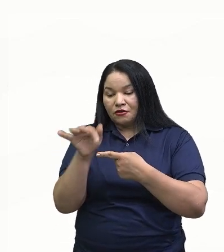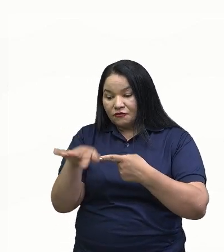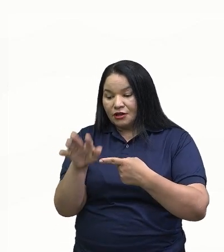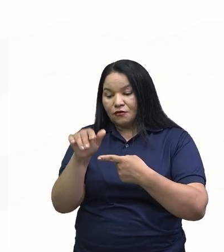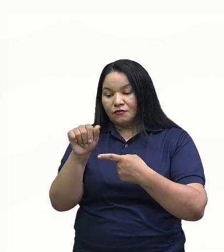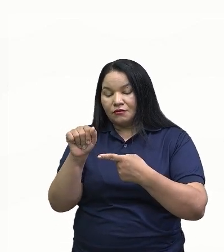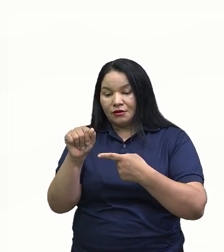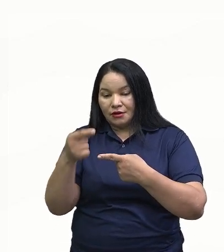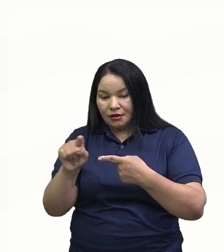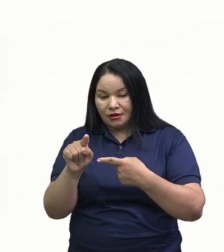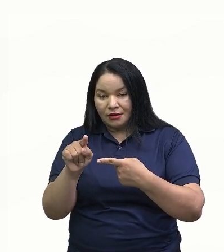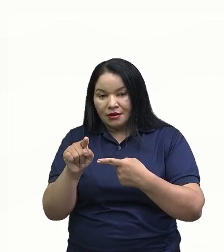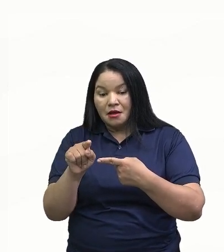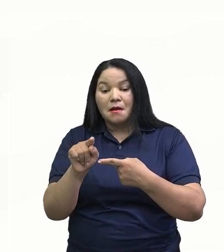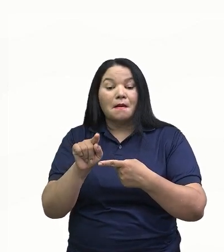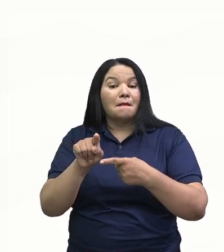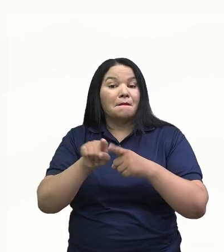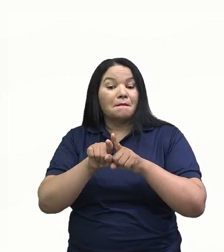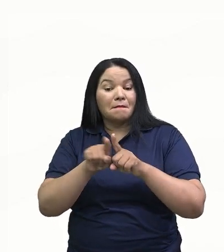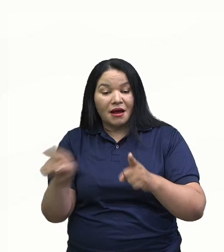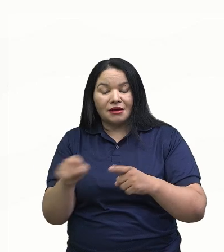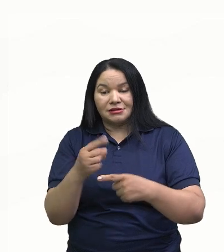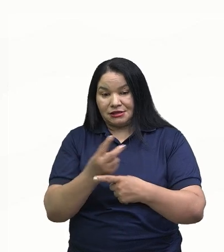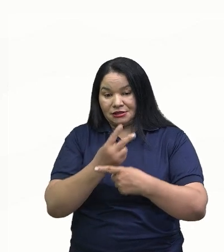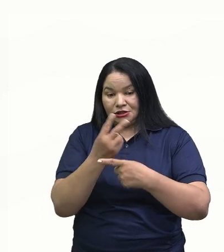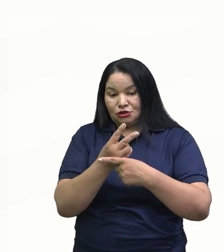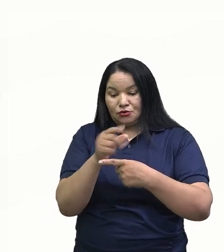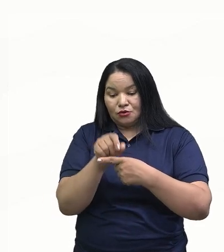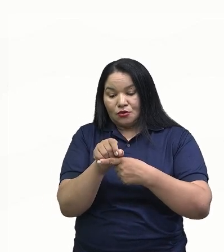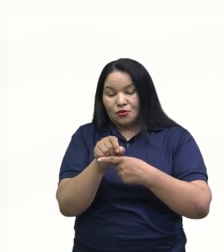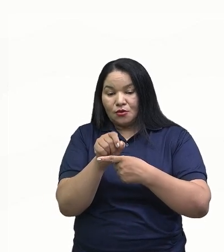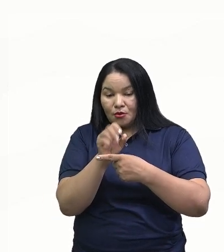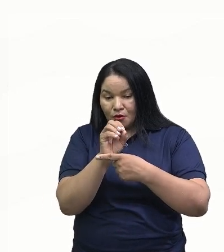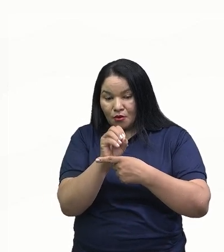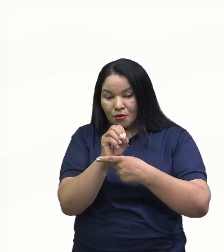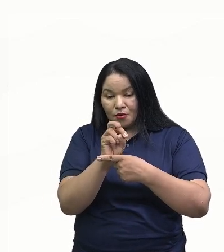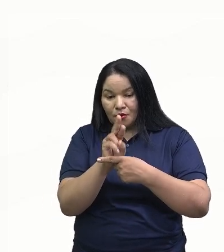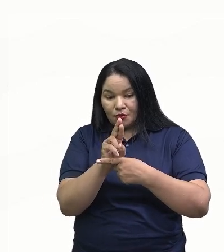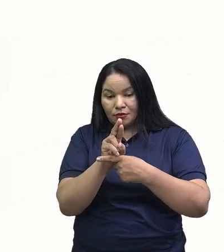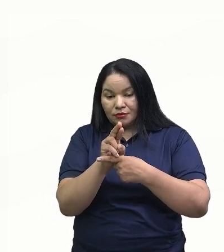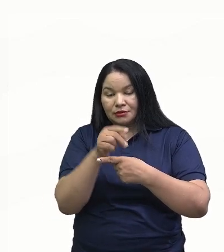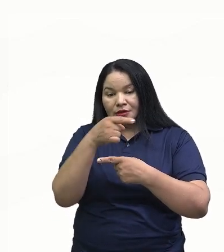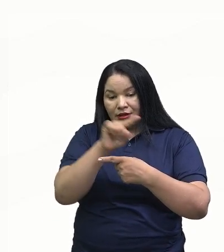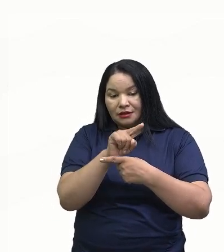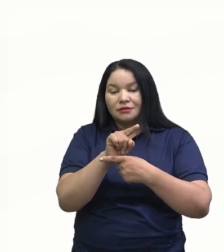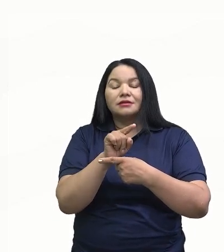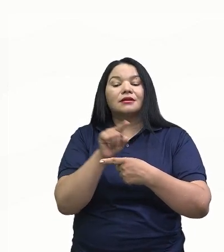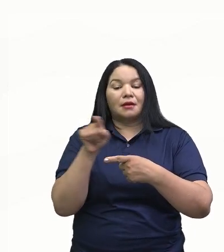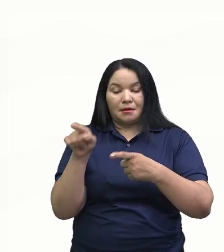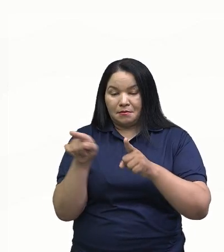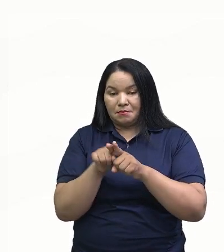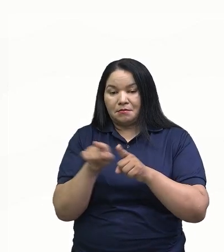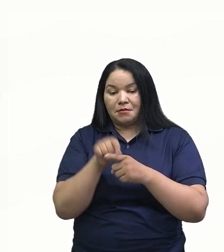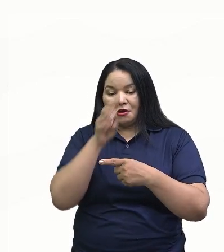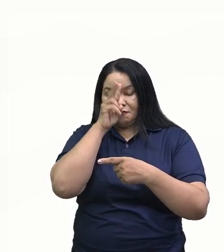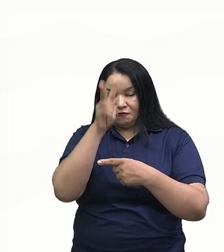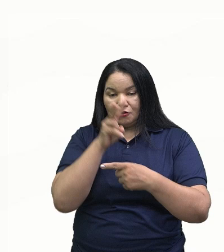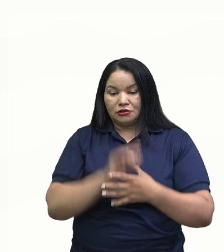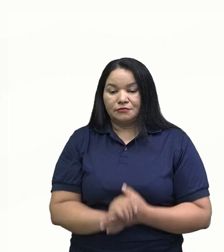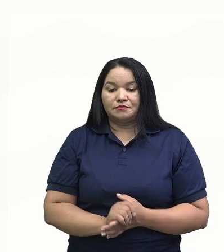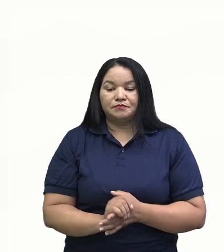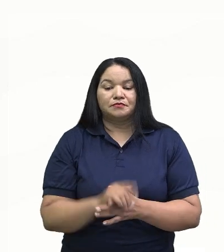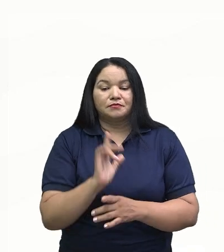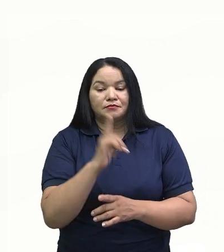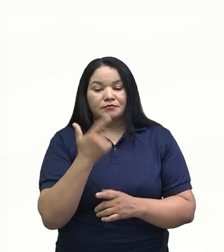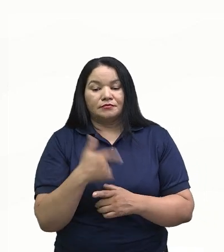ã e a segunda sílaba também será acentuada e ela será a mais forte. E aí nós temos